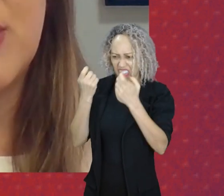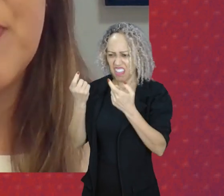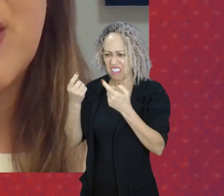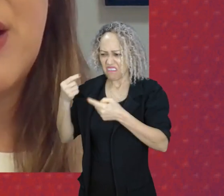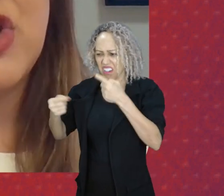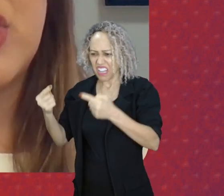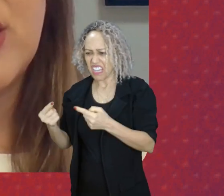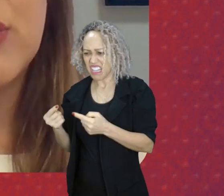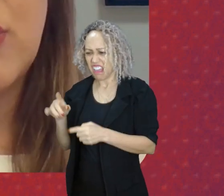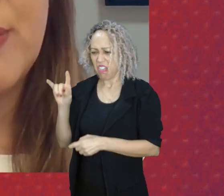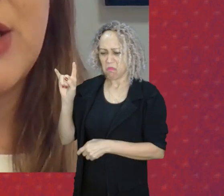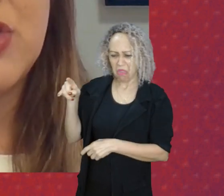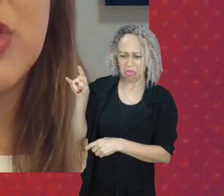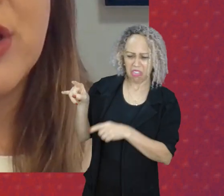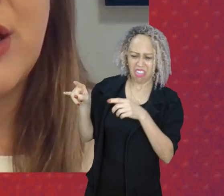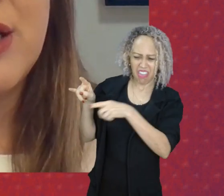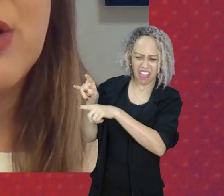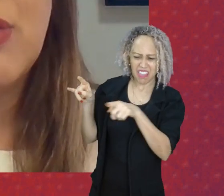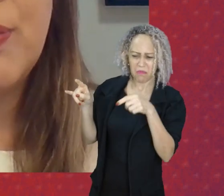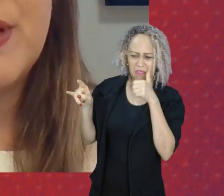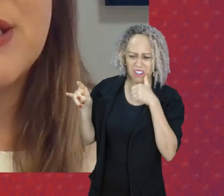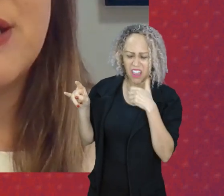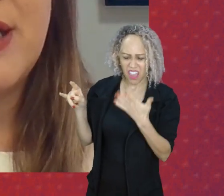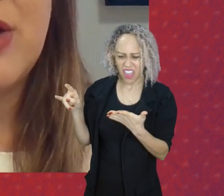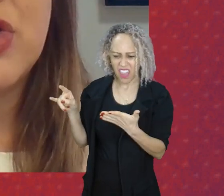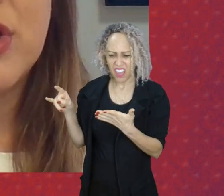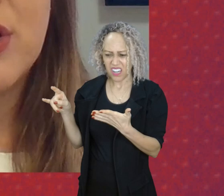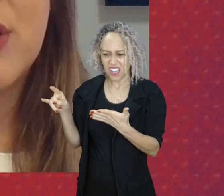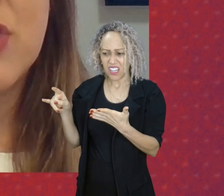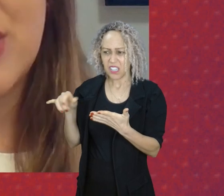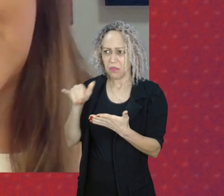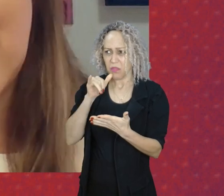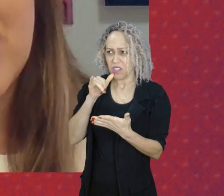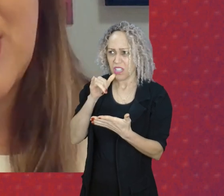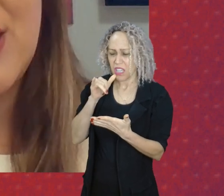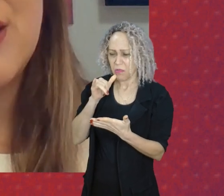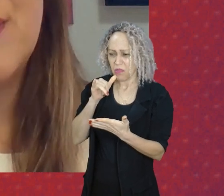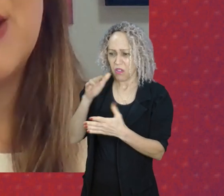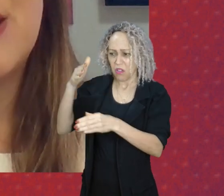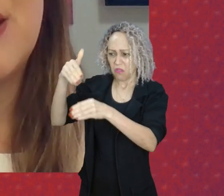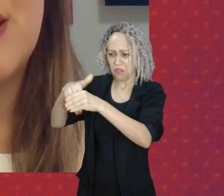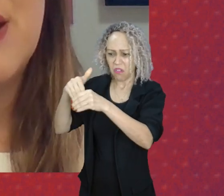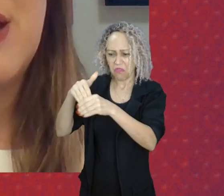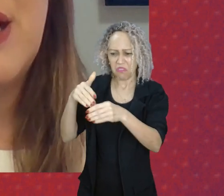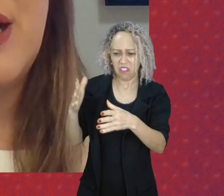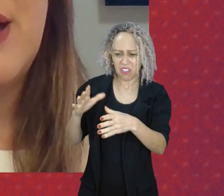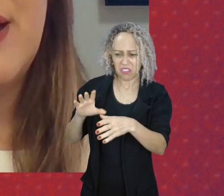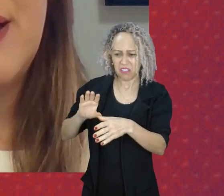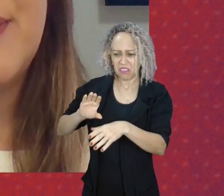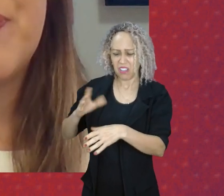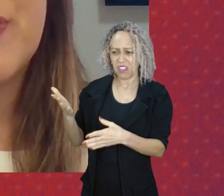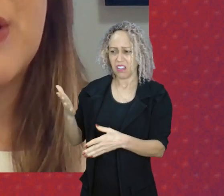gente tem atualmente, né, um presidente que já está de saída, mas que